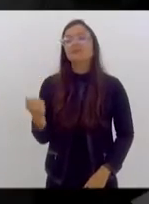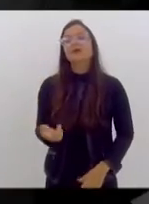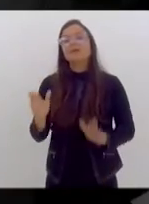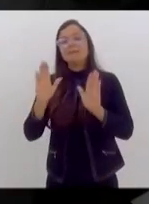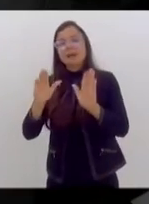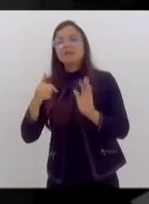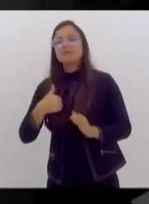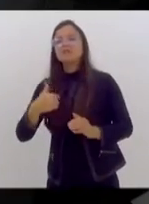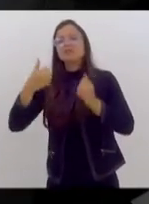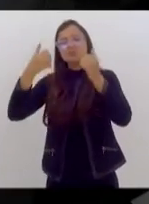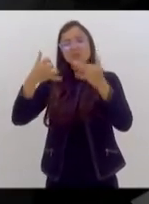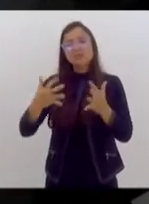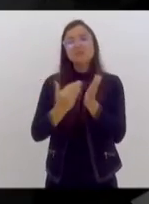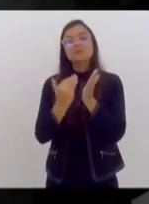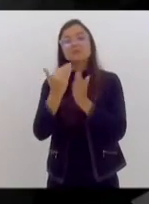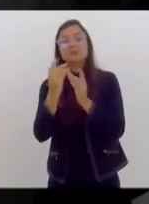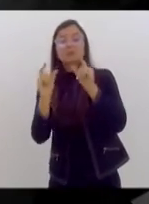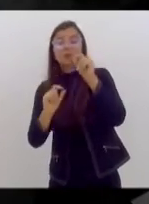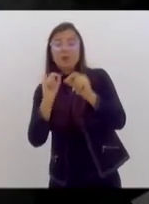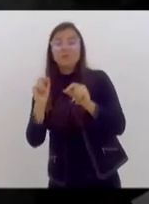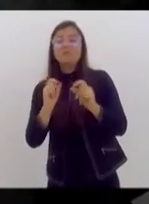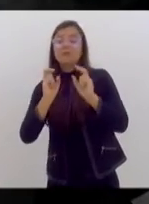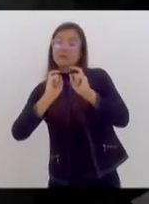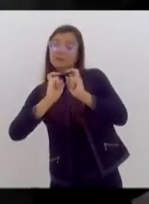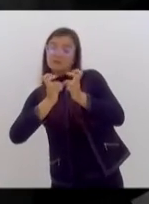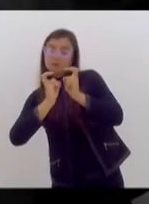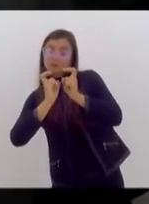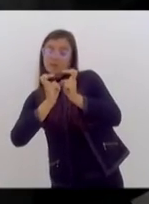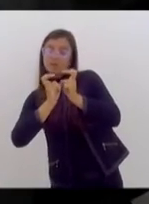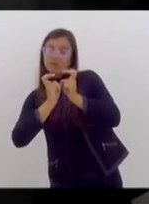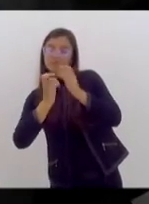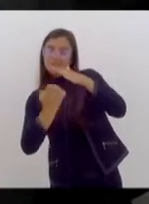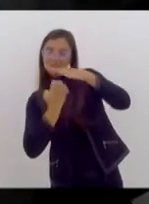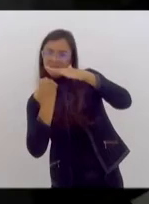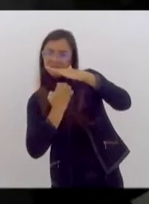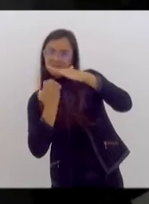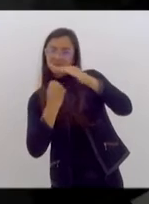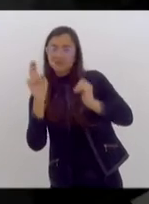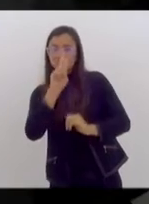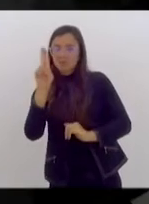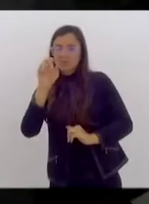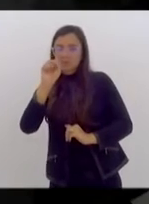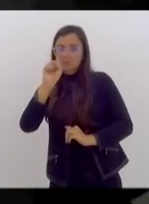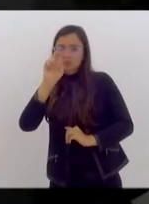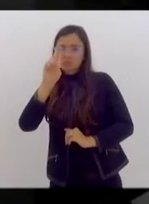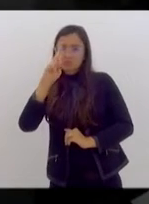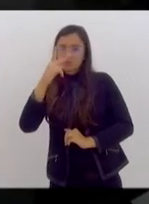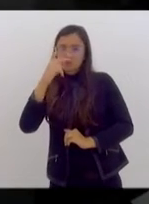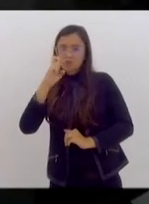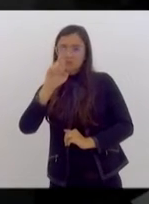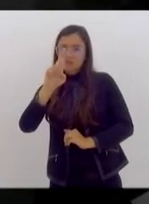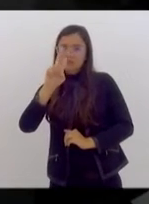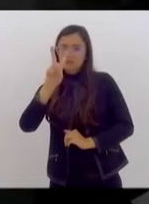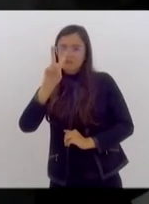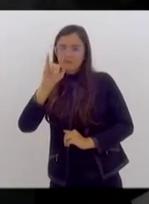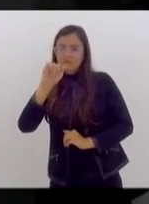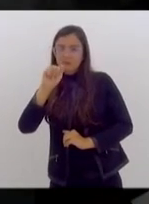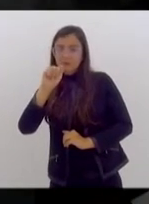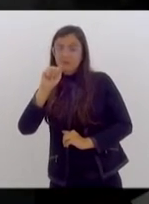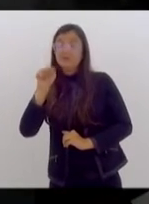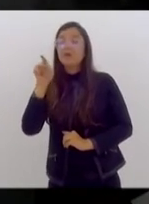perceber que é SuperVia né acompanhou essas audiências e as nossas reuniões mas